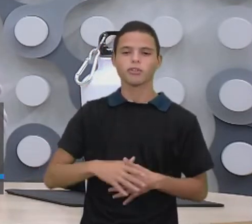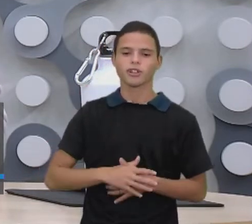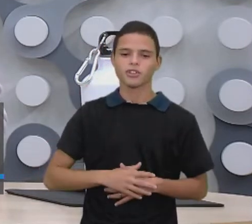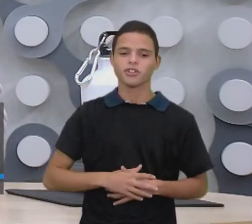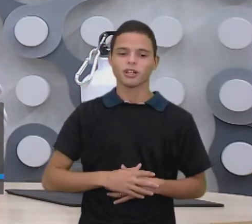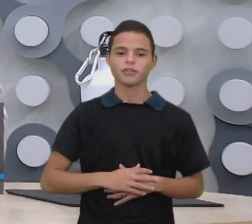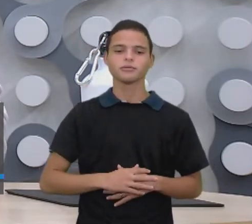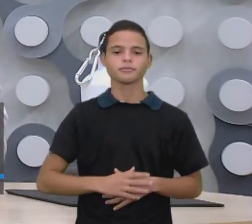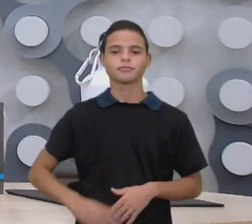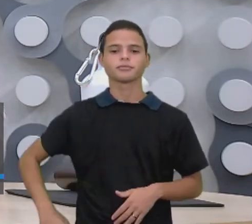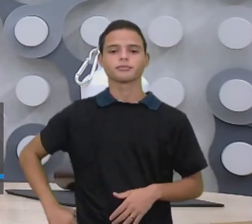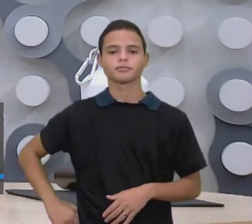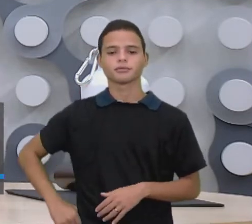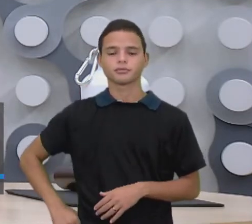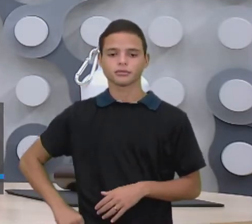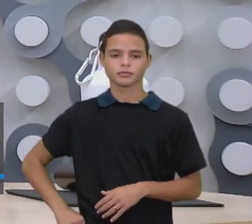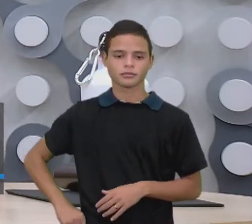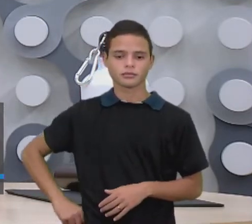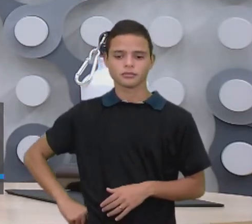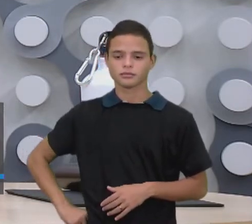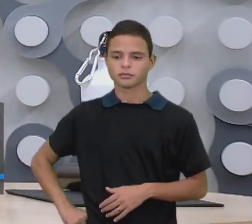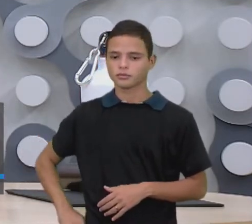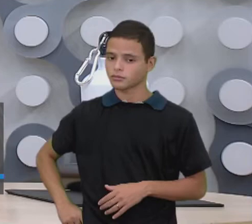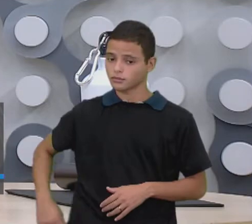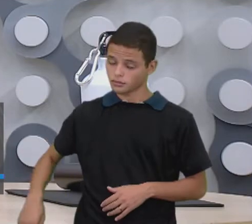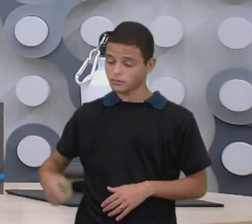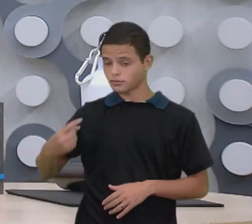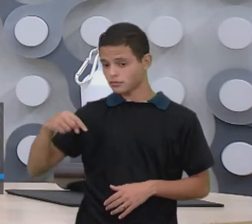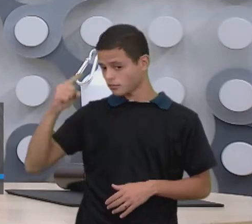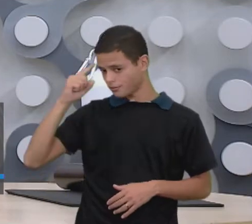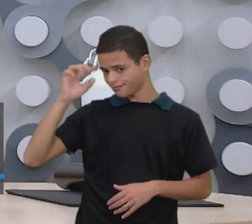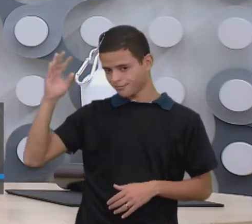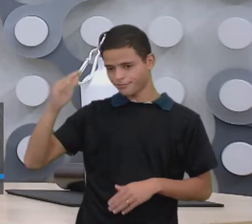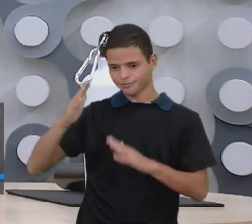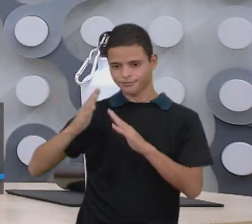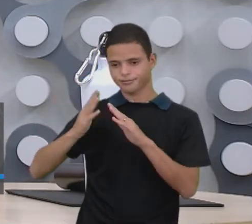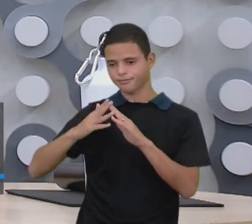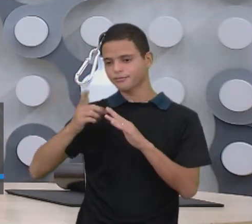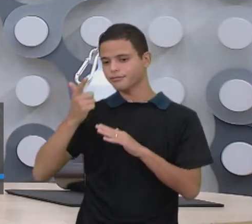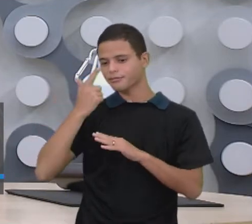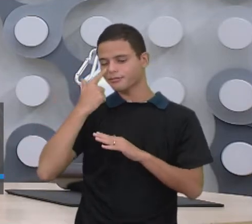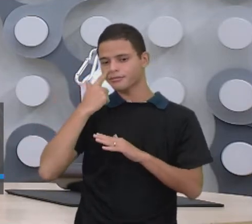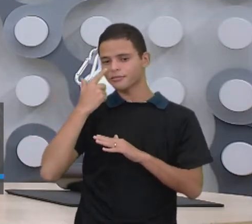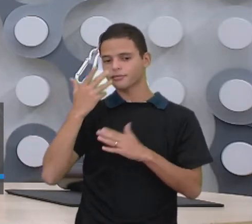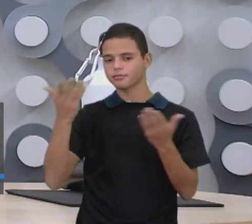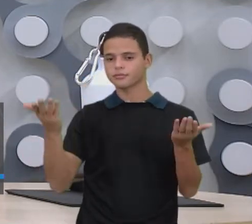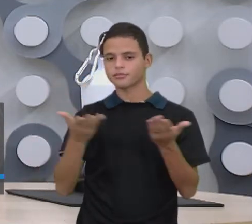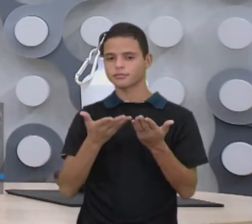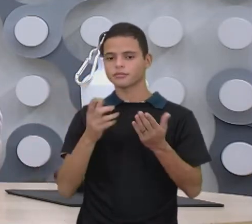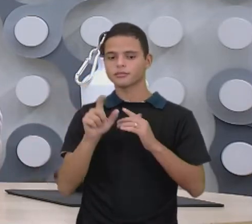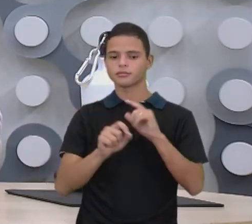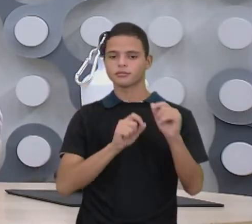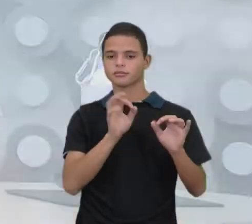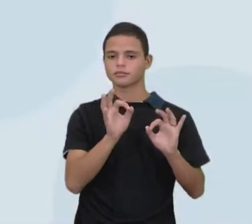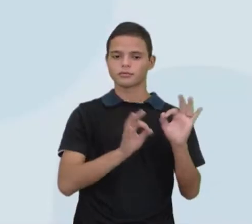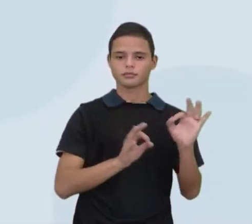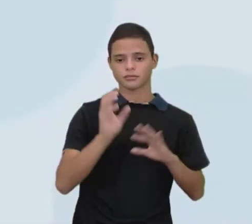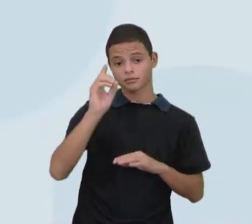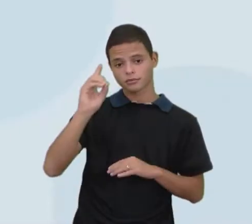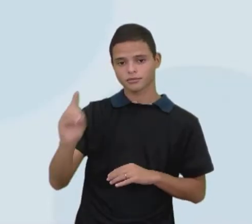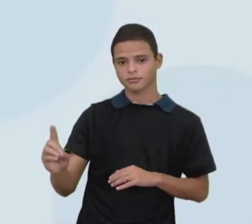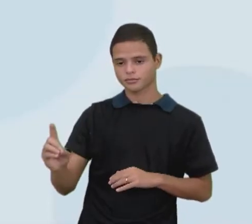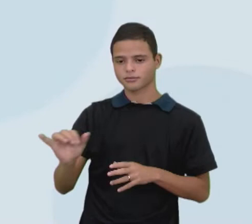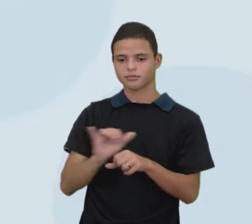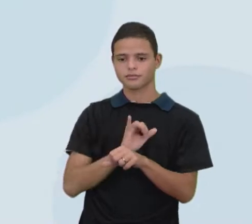Mas como o nosso caso é uma casa, então vamos ver quem? O plano diretor estratégico aqui